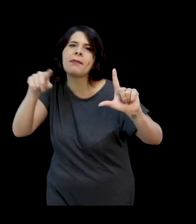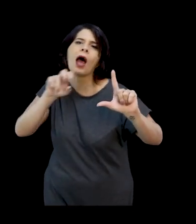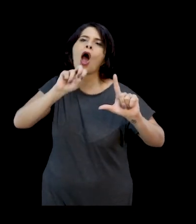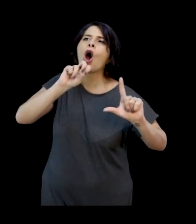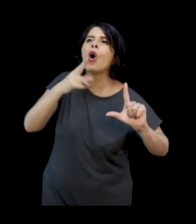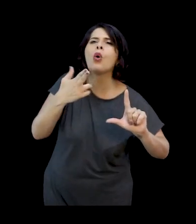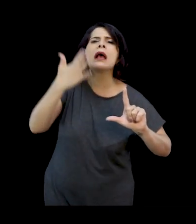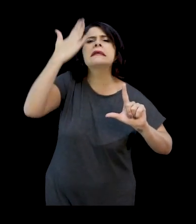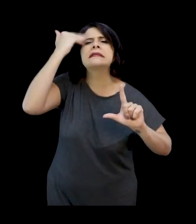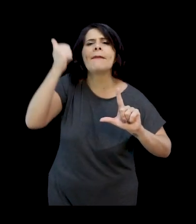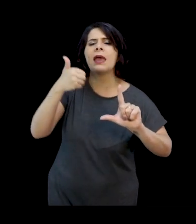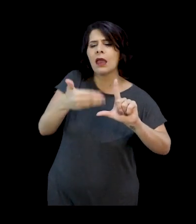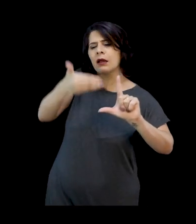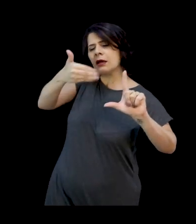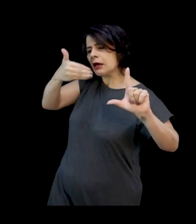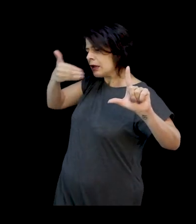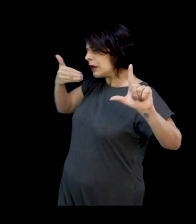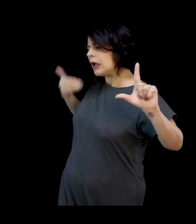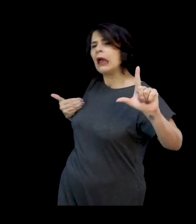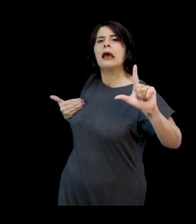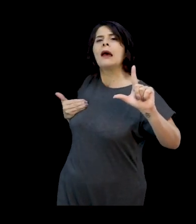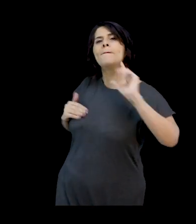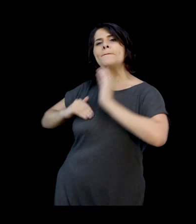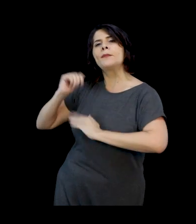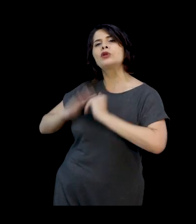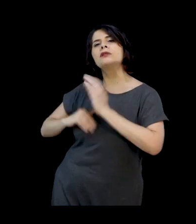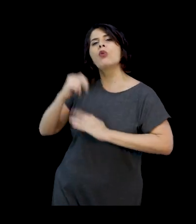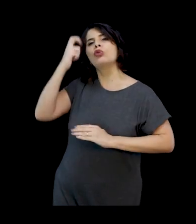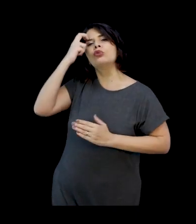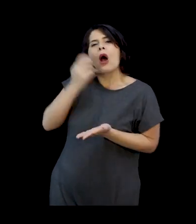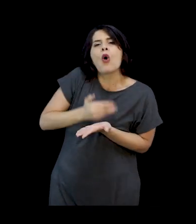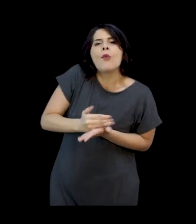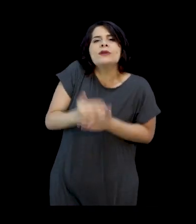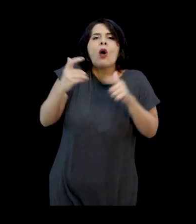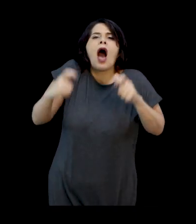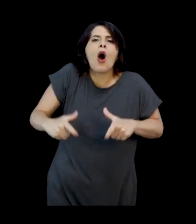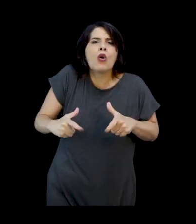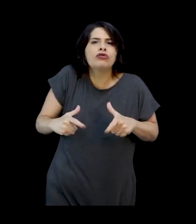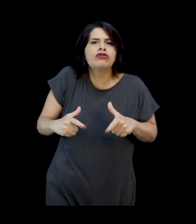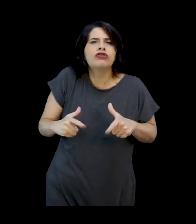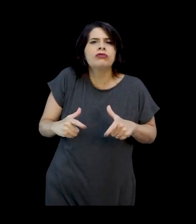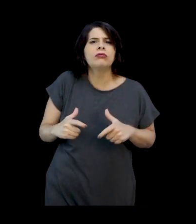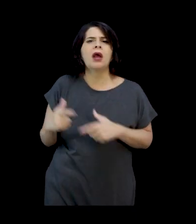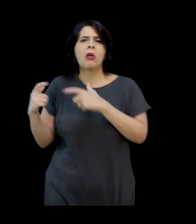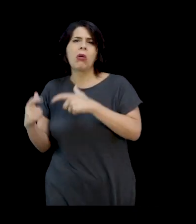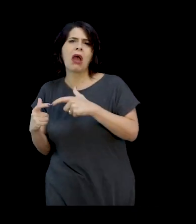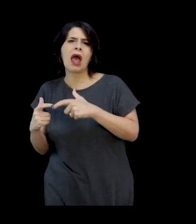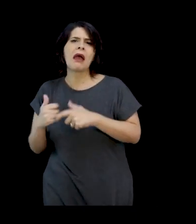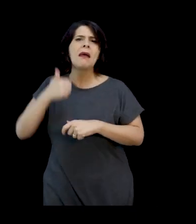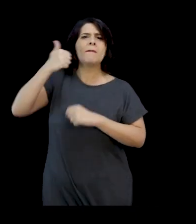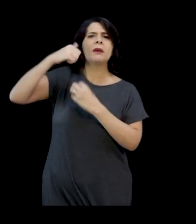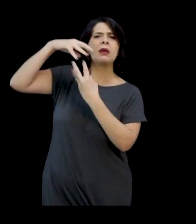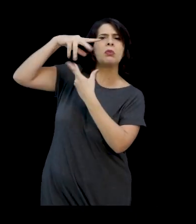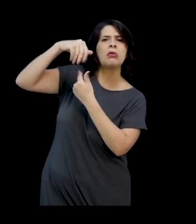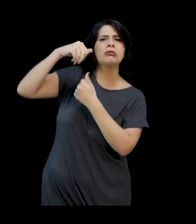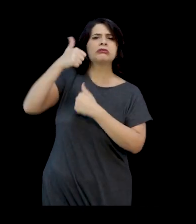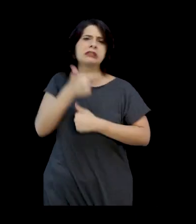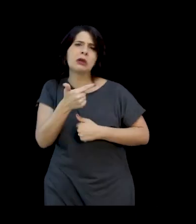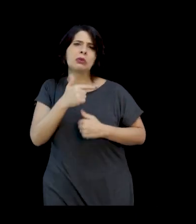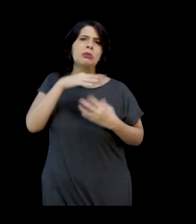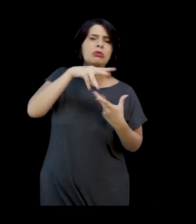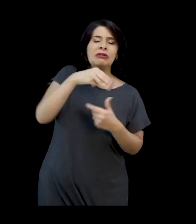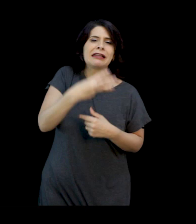localização da origem da produção cultural, né, se a produção cultural é feita no primeiro mundo, no terceiro mundo, no Oriente, no Ocidente, ou a gente